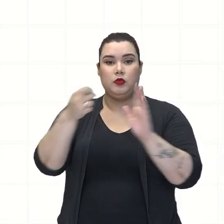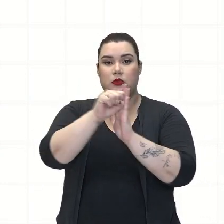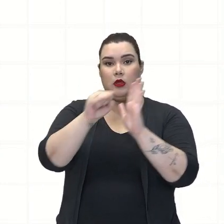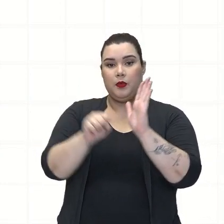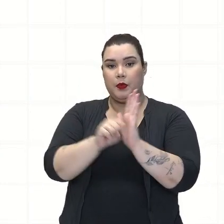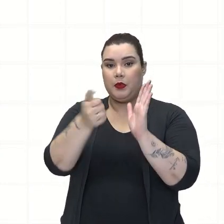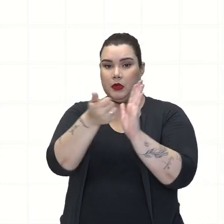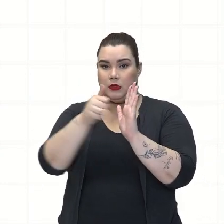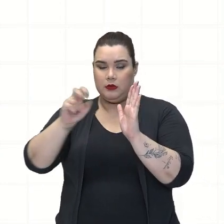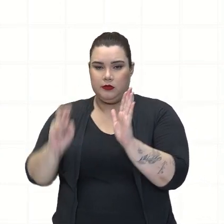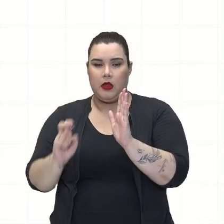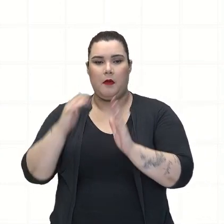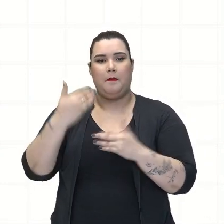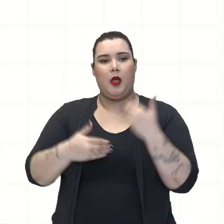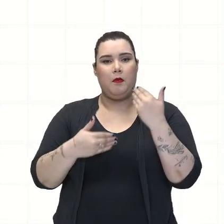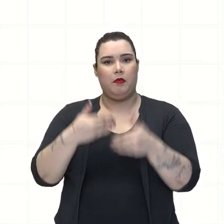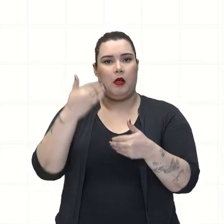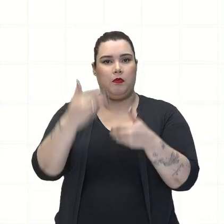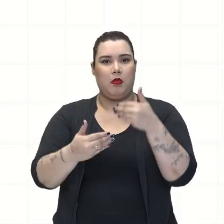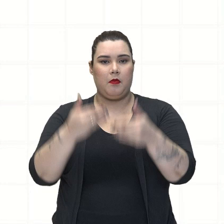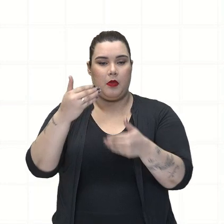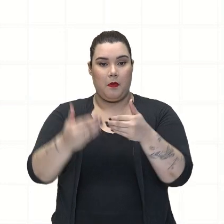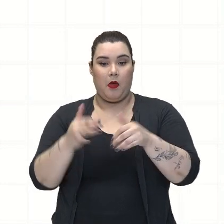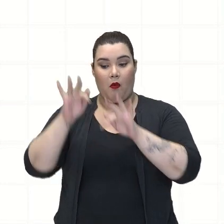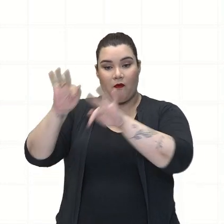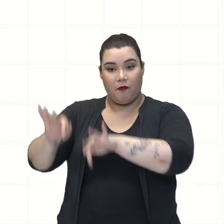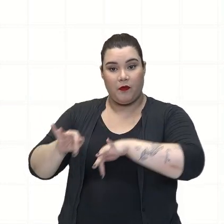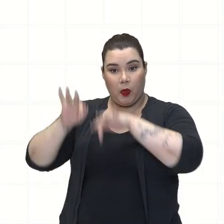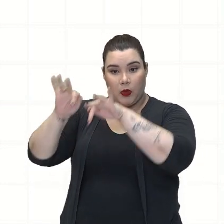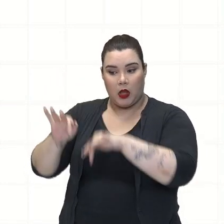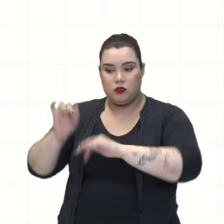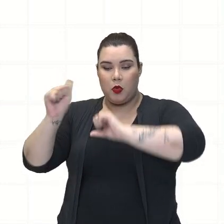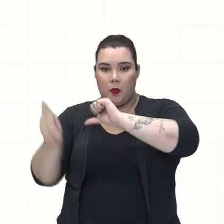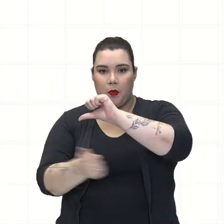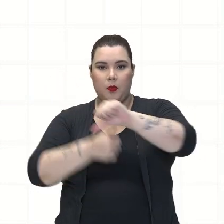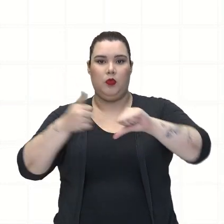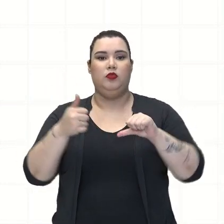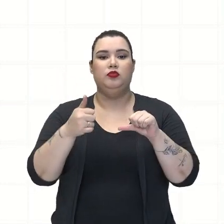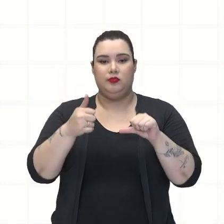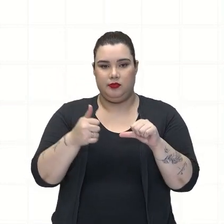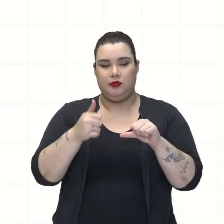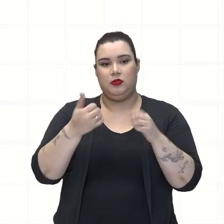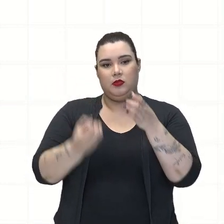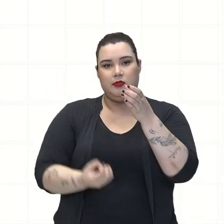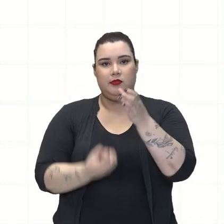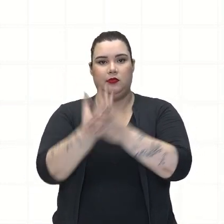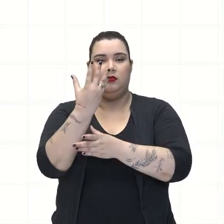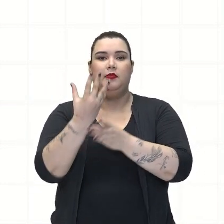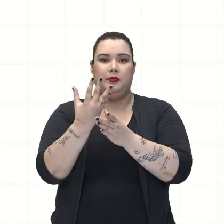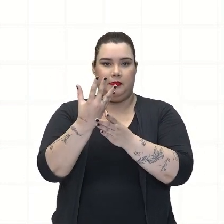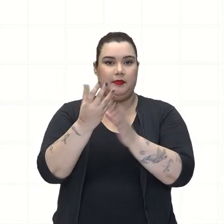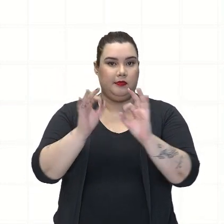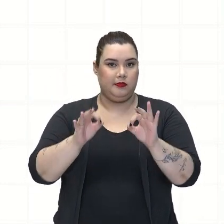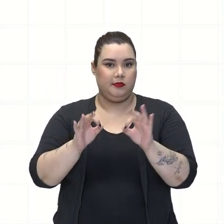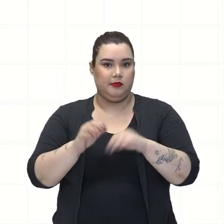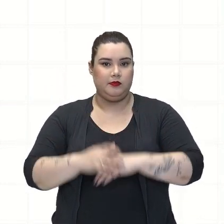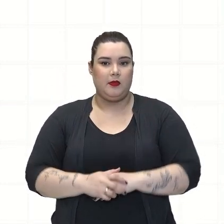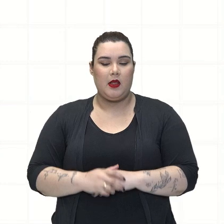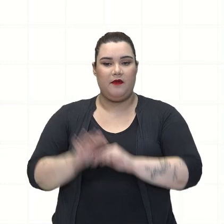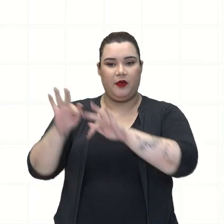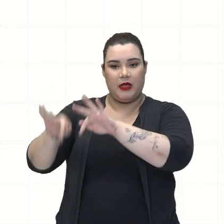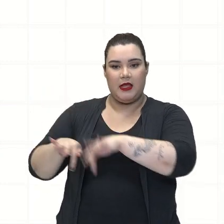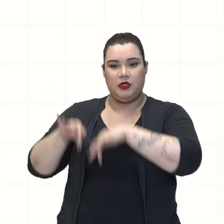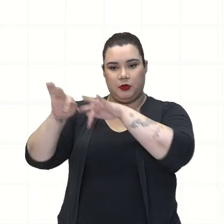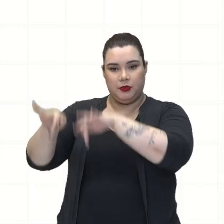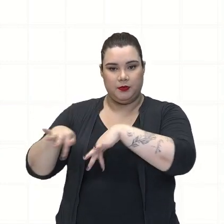século XV. Gradativamente, ele foi substituindo o feudalismo, que foi o seu antecessor, tá bom? Outro sistema